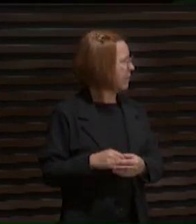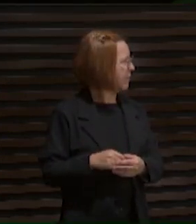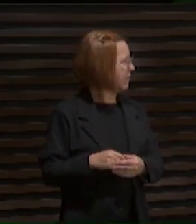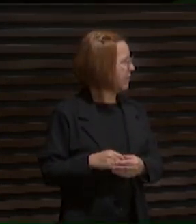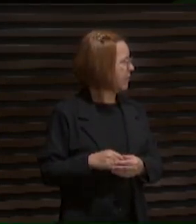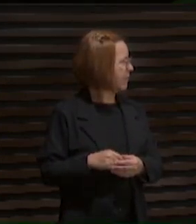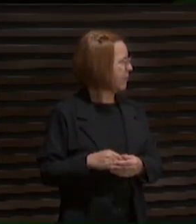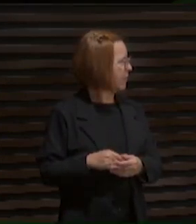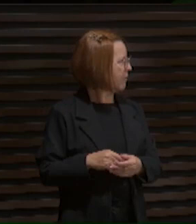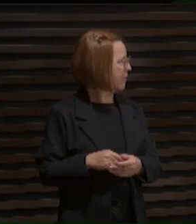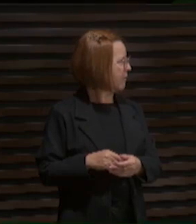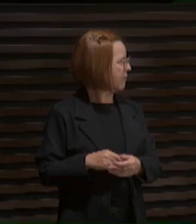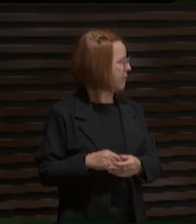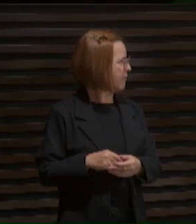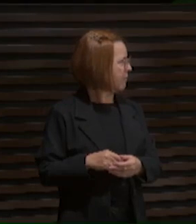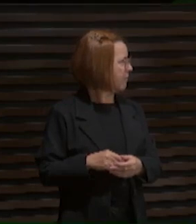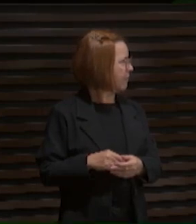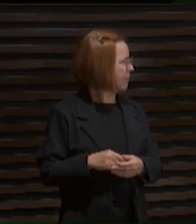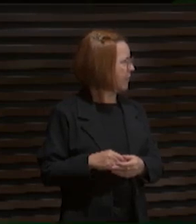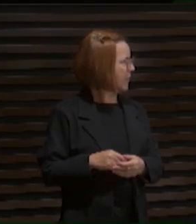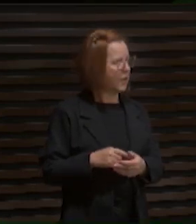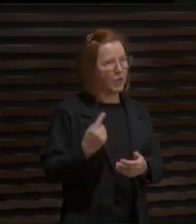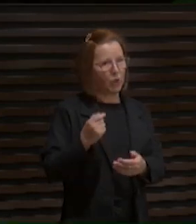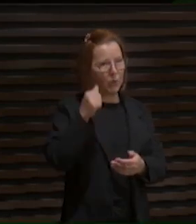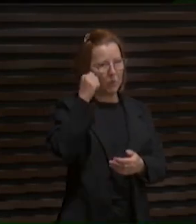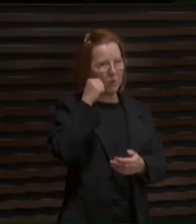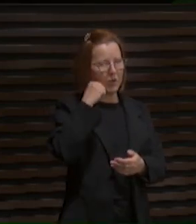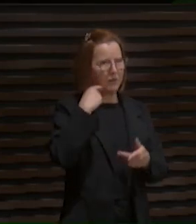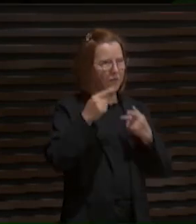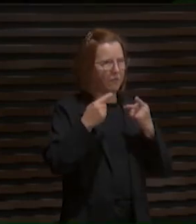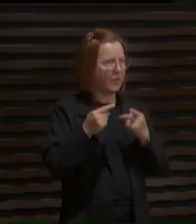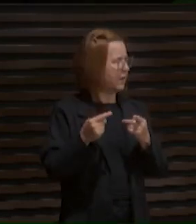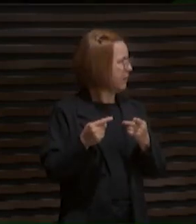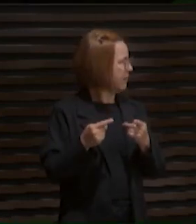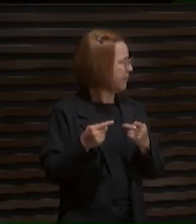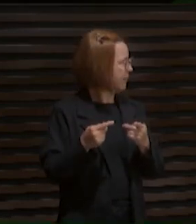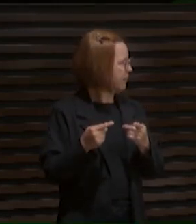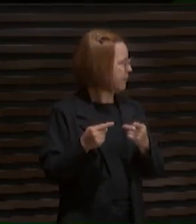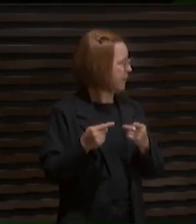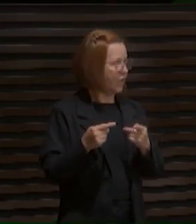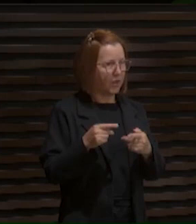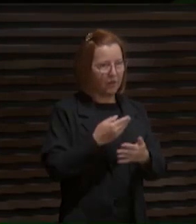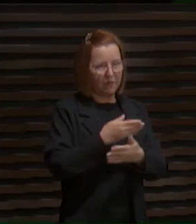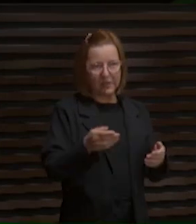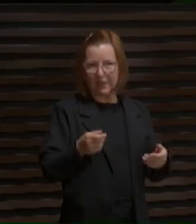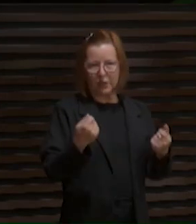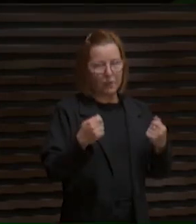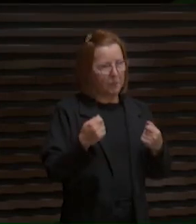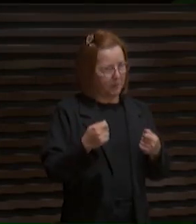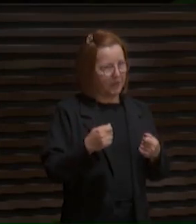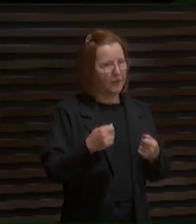olha para os que estavam tentando conversar e fala assim: gente, comigo vocês não precisam falar, vocês não precisam me chamar ao